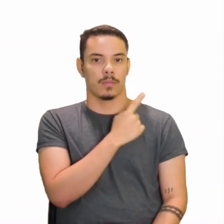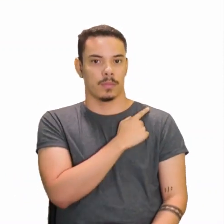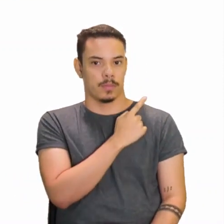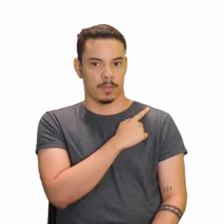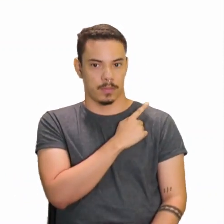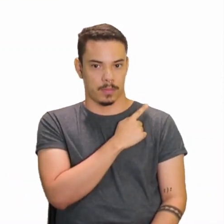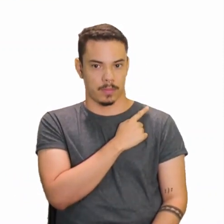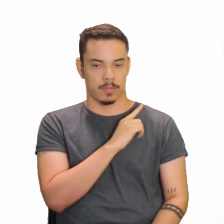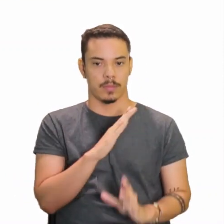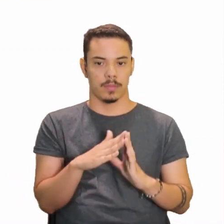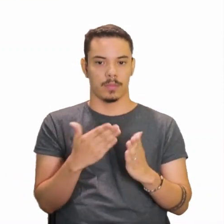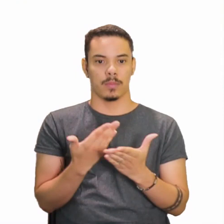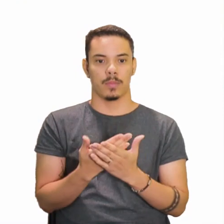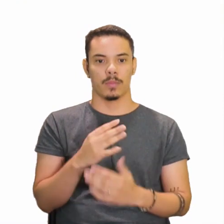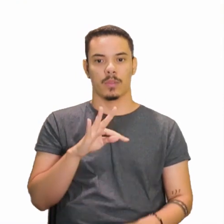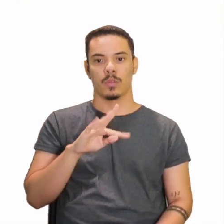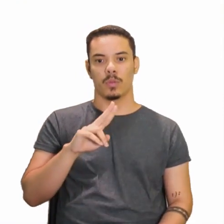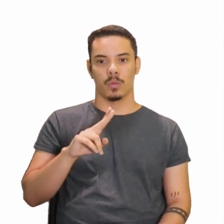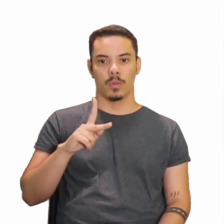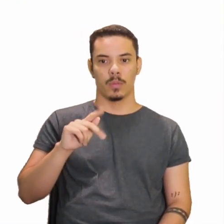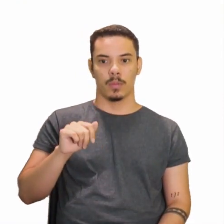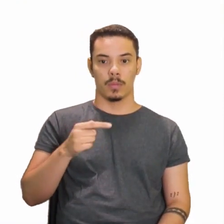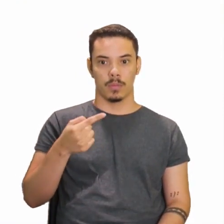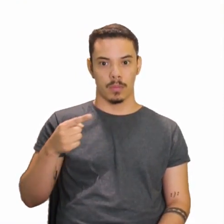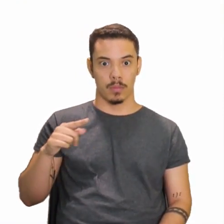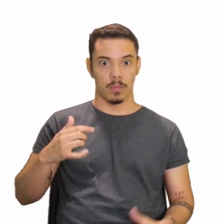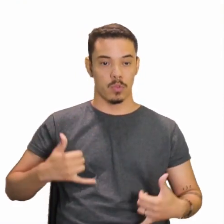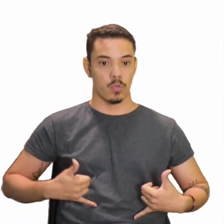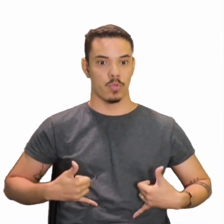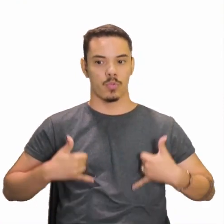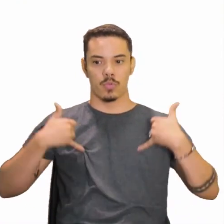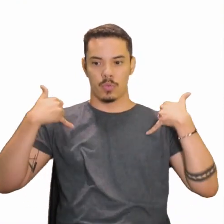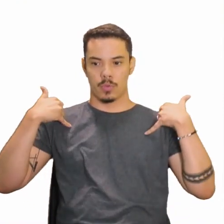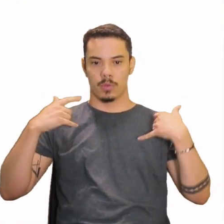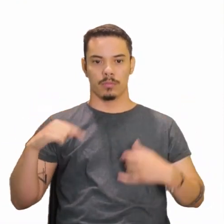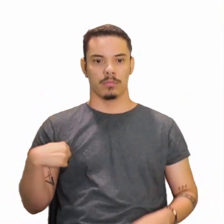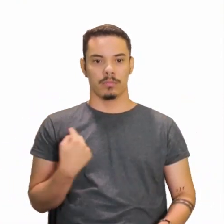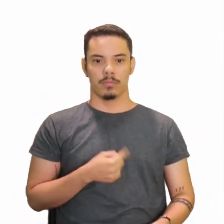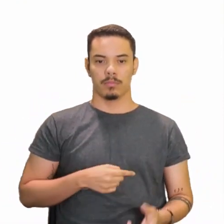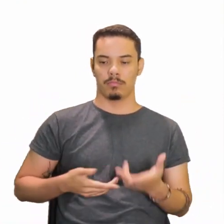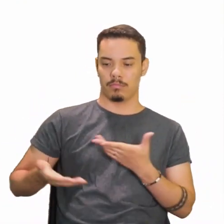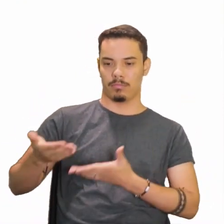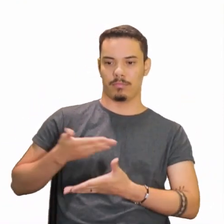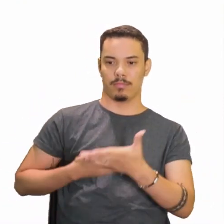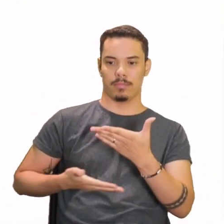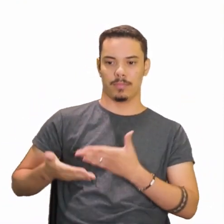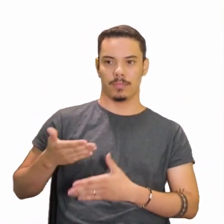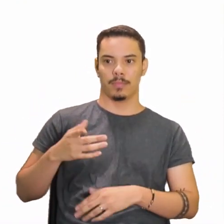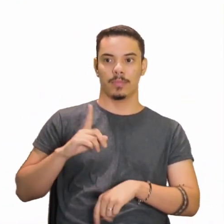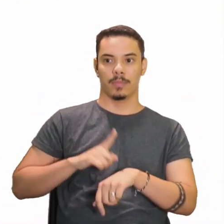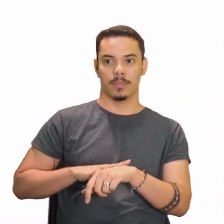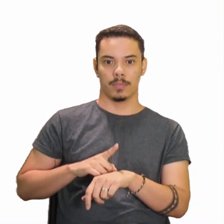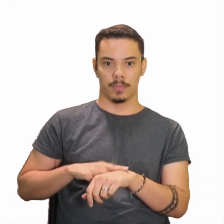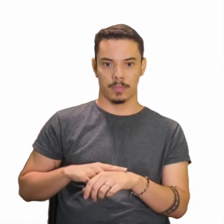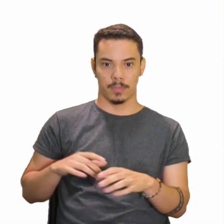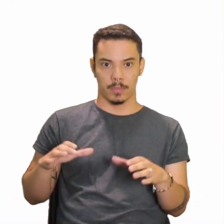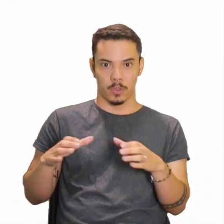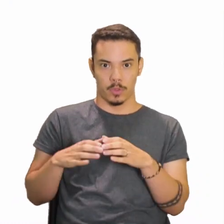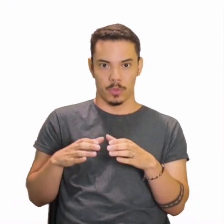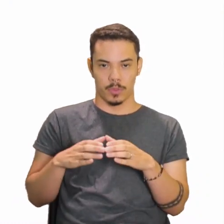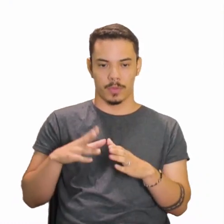ano, da Escola Tupã, e com muito orgulho, que a gente aqui, né, socializa no momento clube